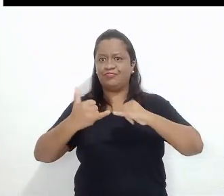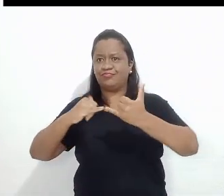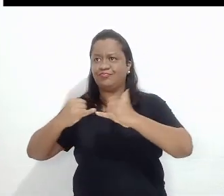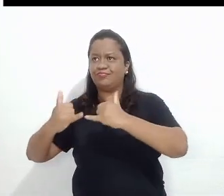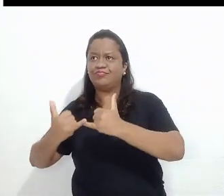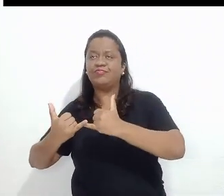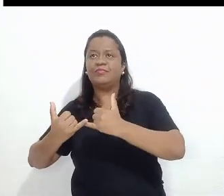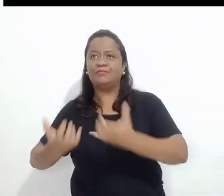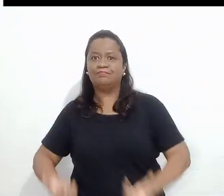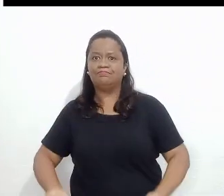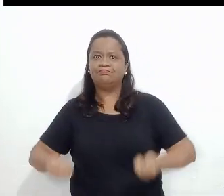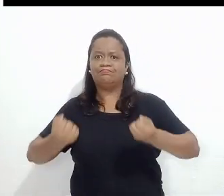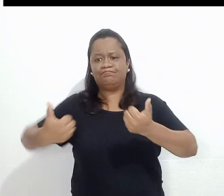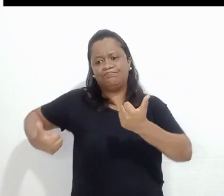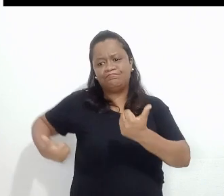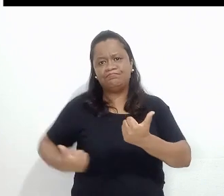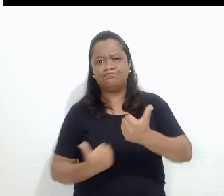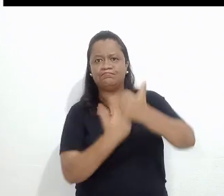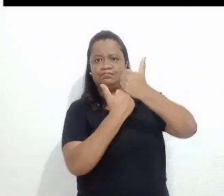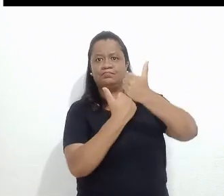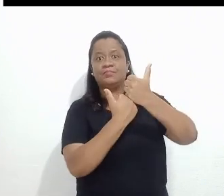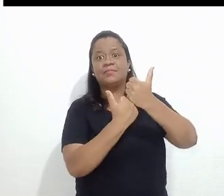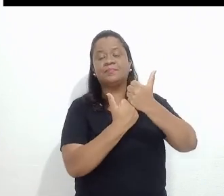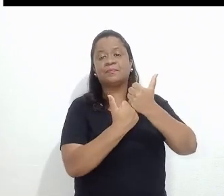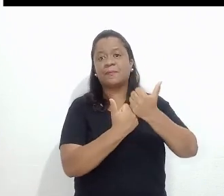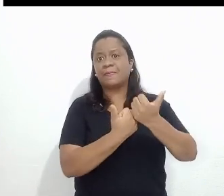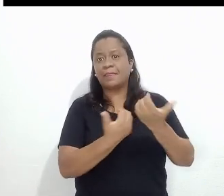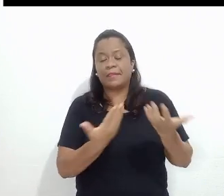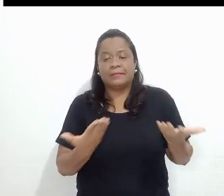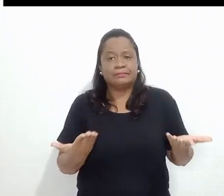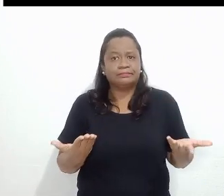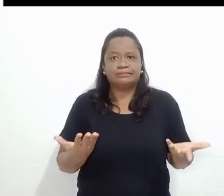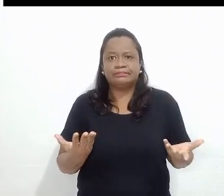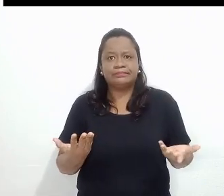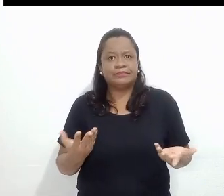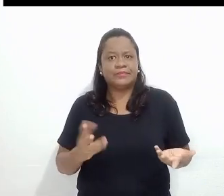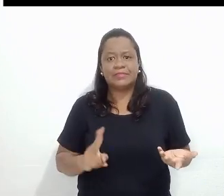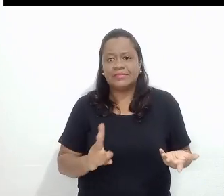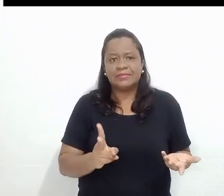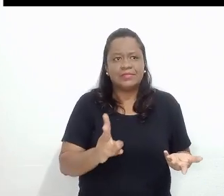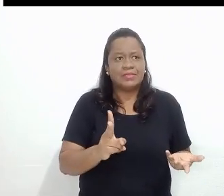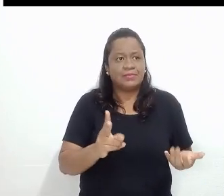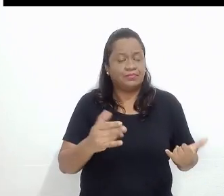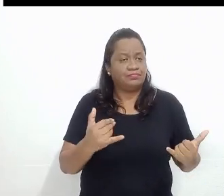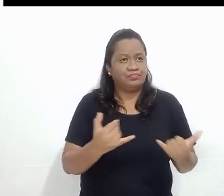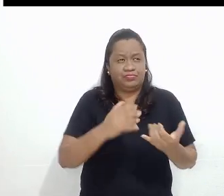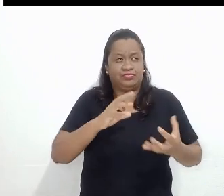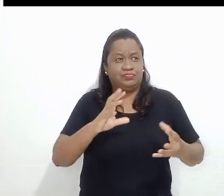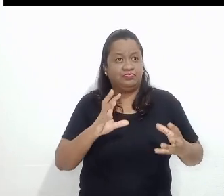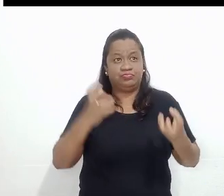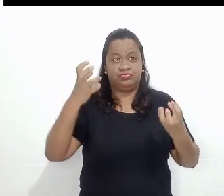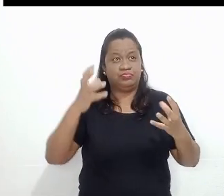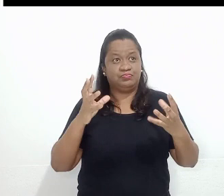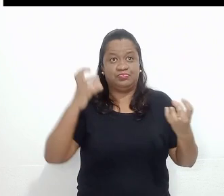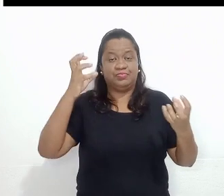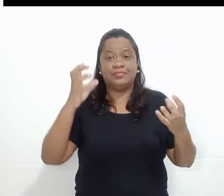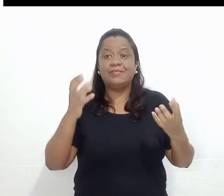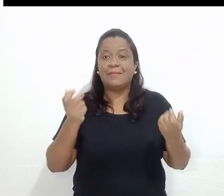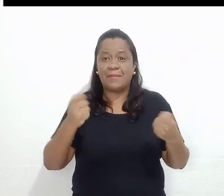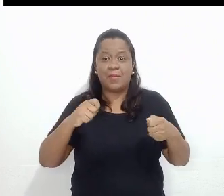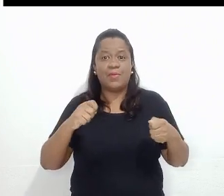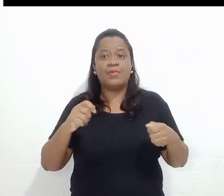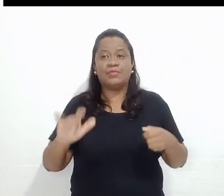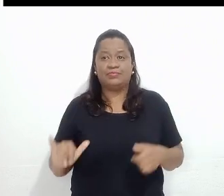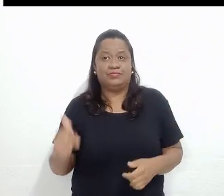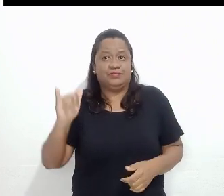que sustente isso tudo. Senão você vai o tempo inteiro criar curto-circuito no seu set de filmagem, ou